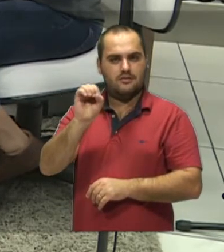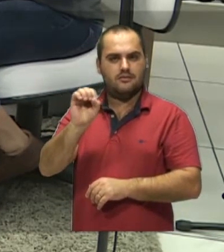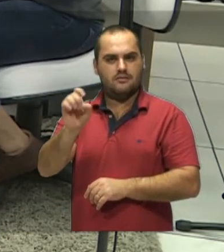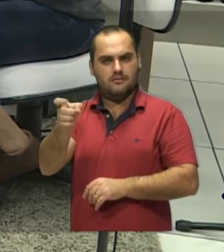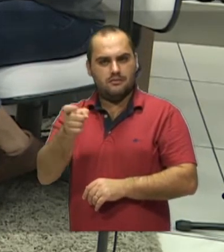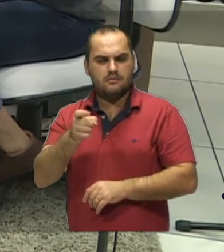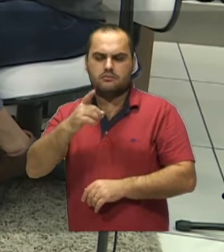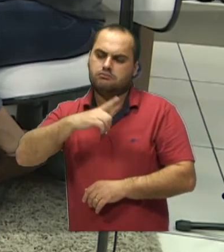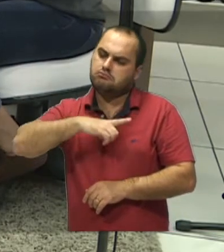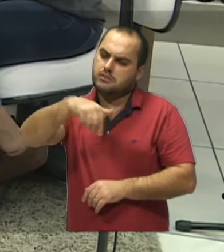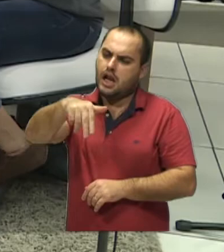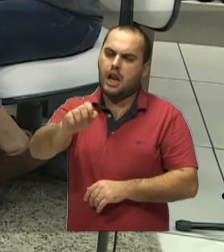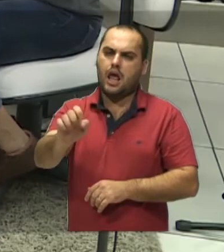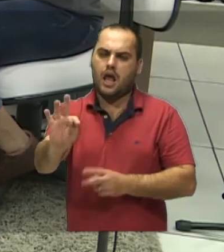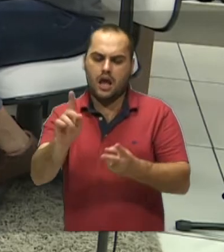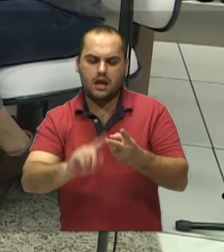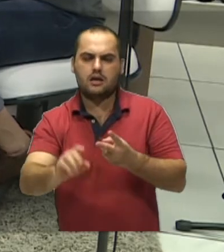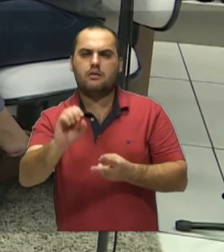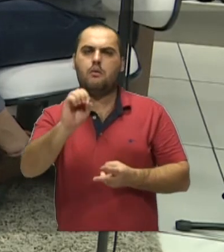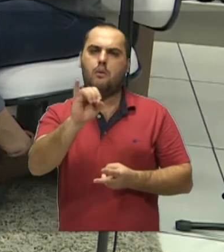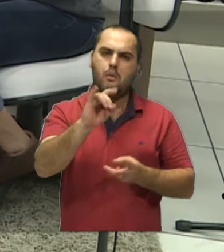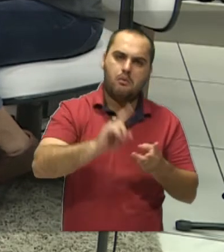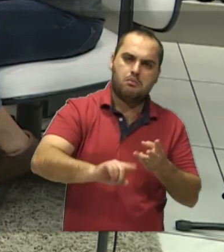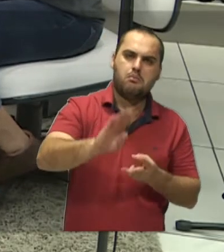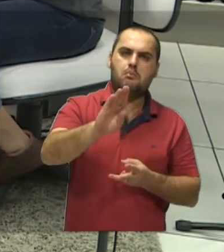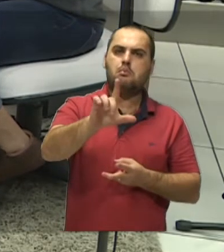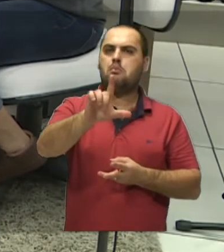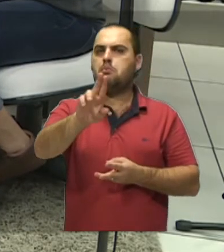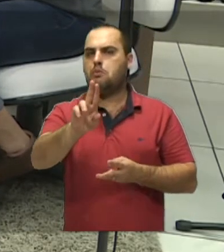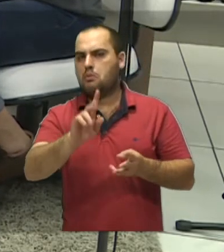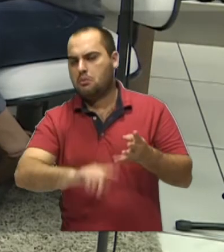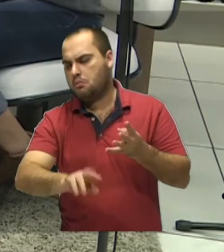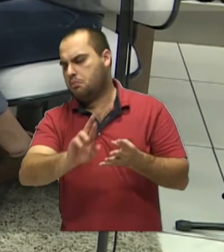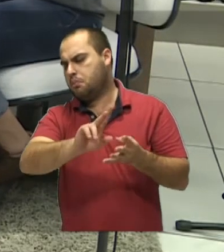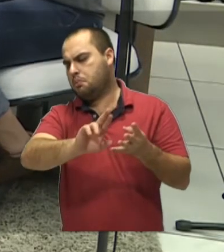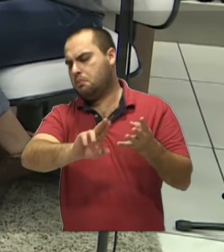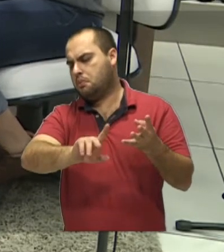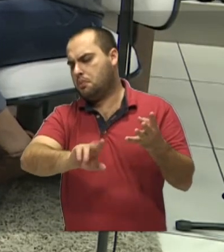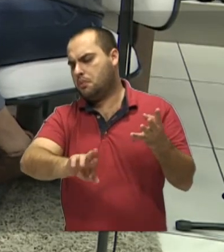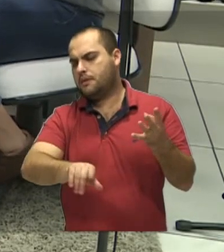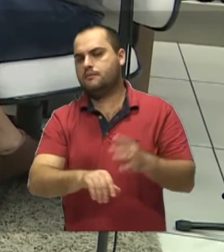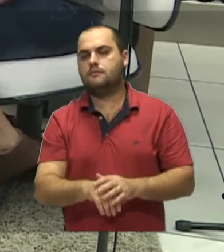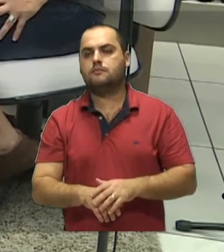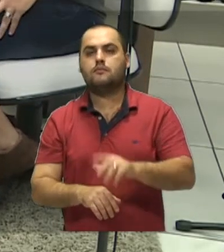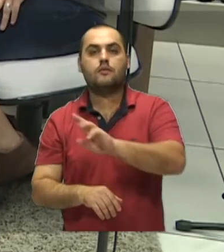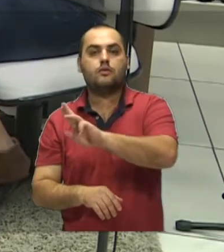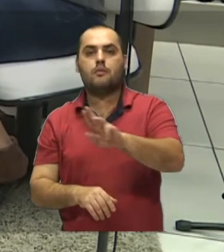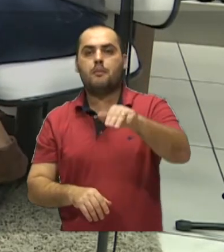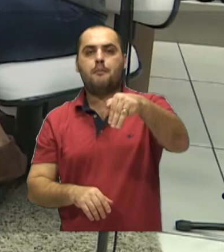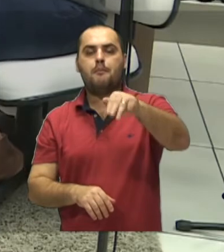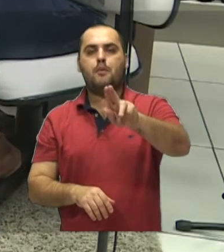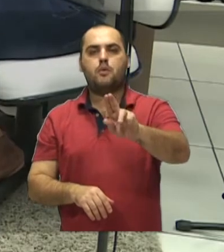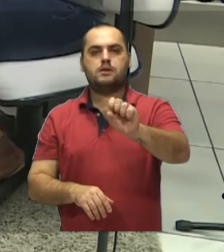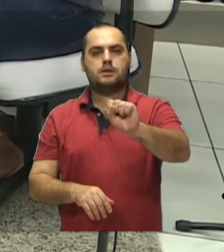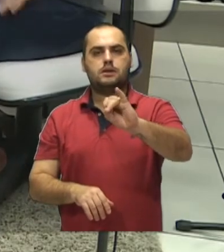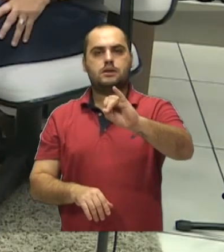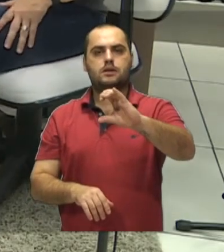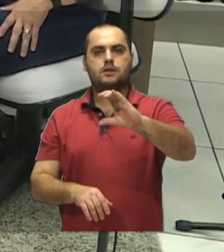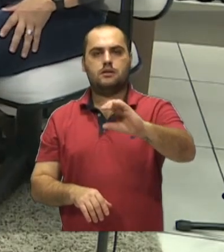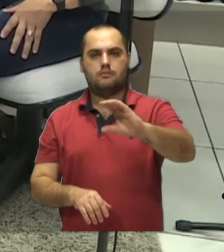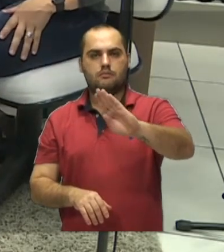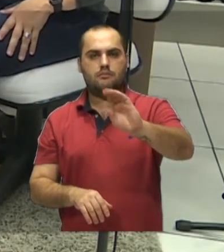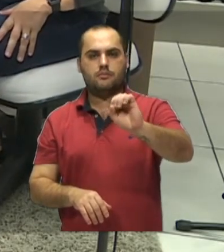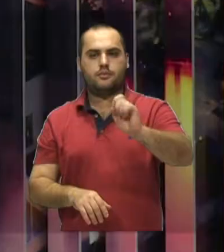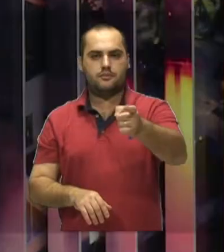pela Oi, tem vários canais, pela Blue TV, tem várias operadoras que veiculam aí. O nome do canal é Music Box Brasil. A gente está lá na